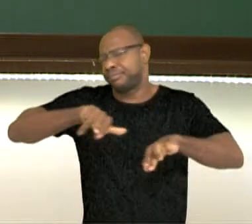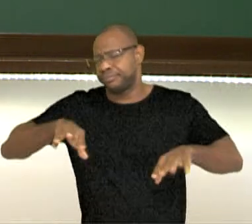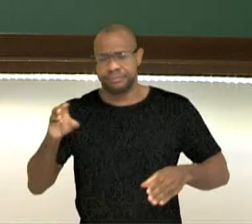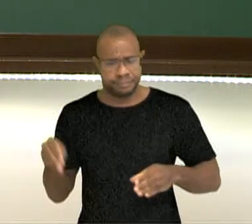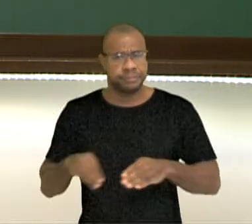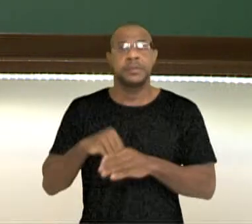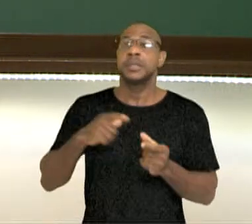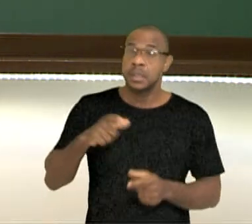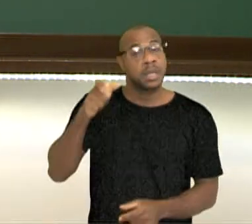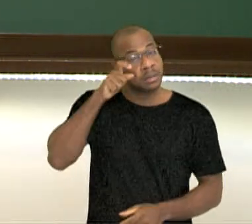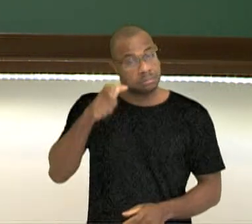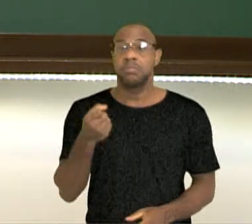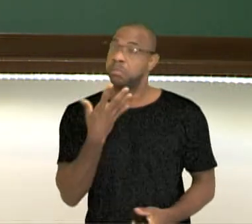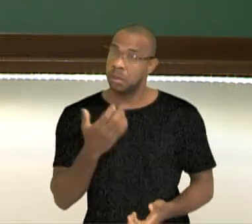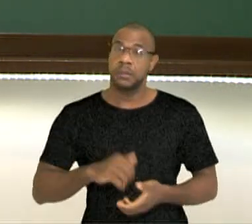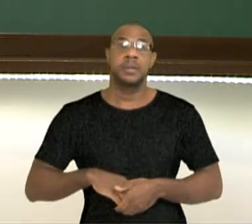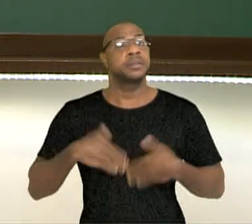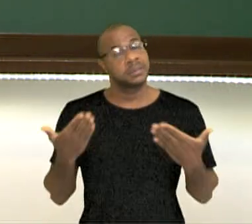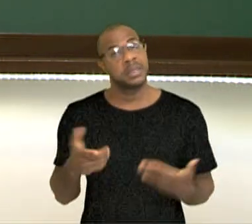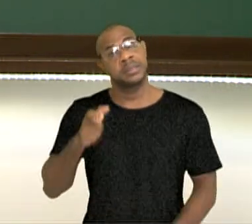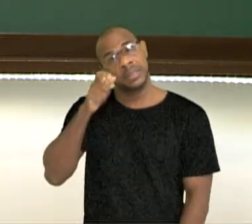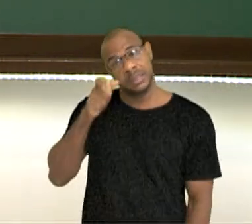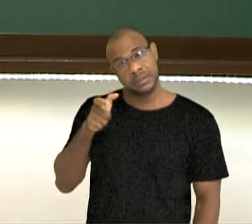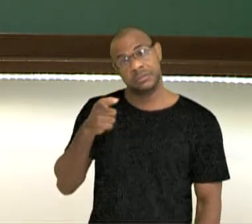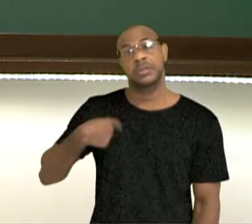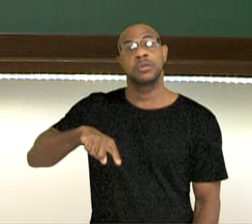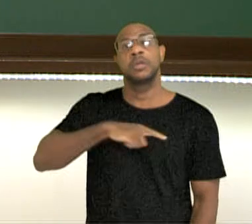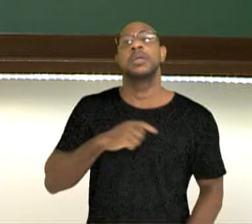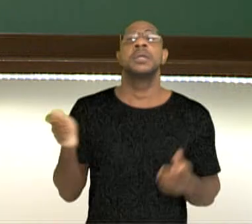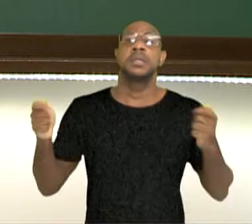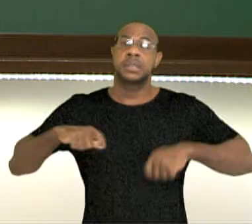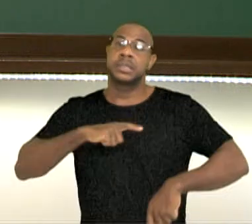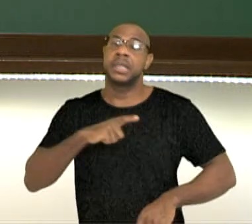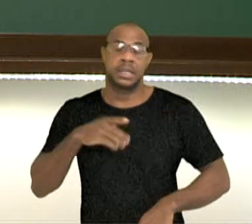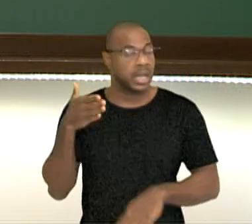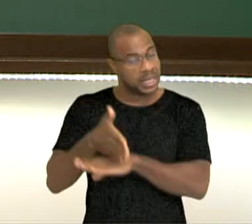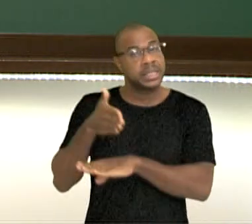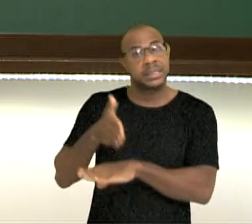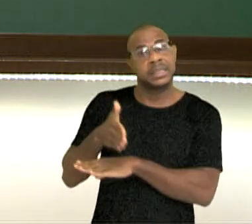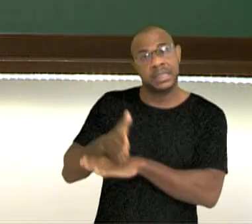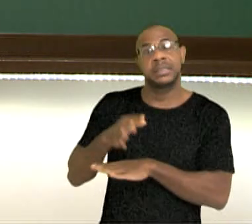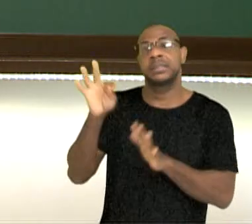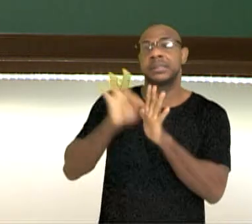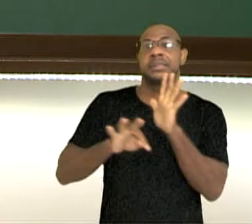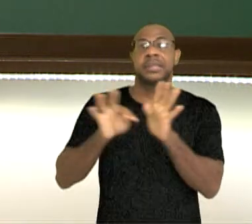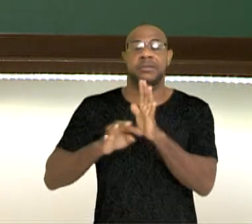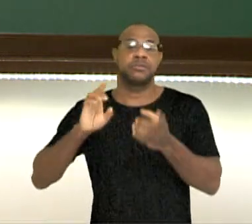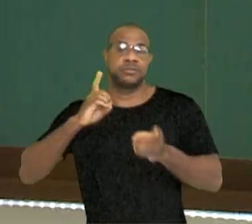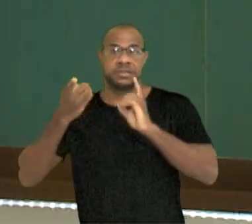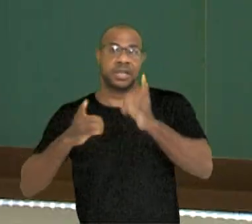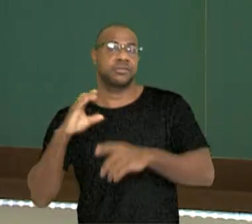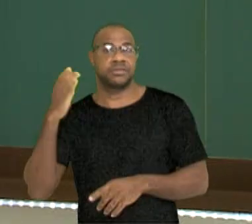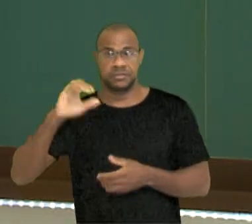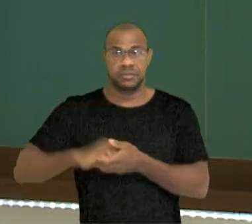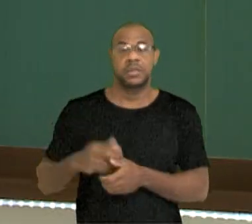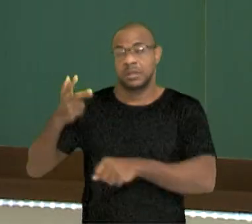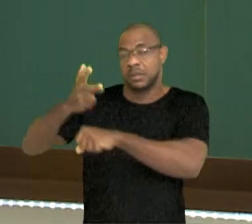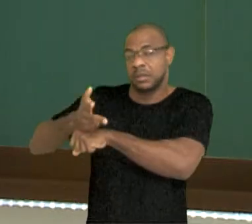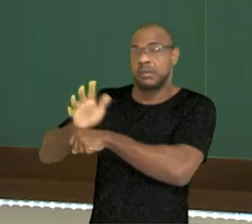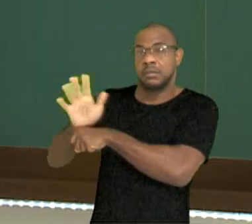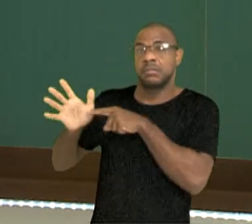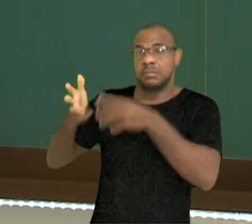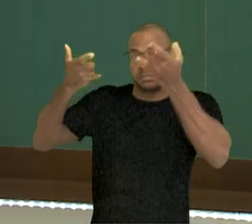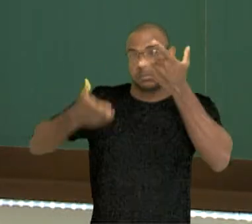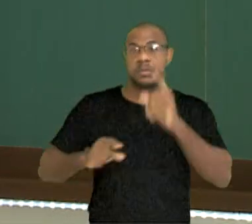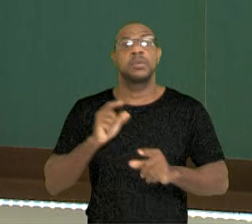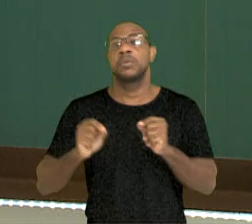nos interessa. Então, é interessante também que a gente tenha acesso a esses textos didáticos científicos. Nesse vídeo,